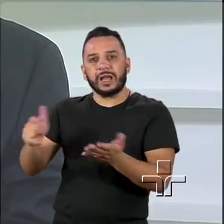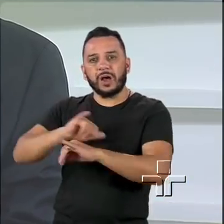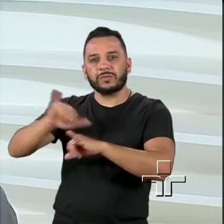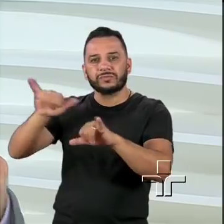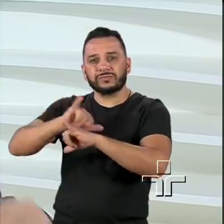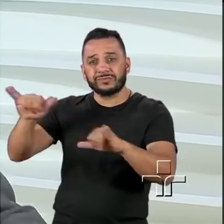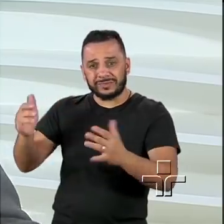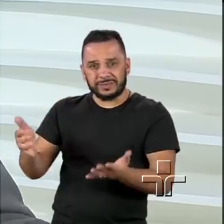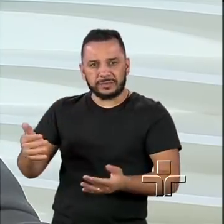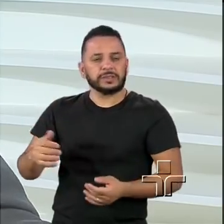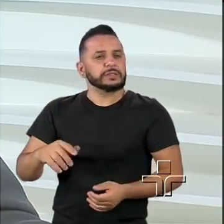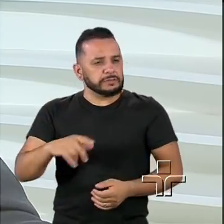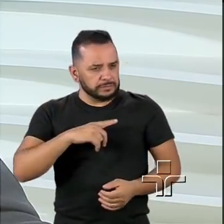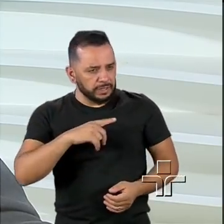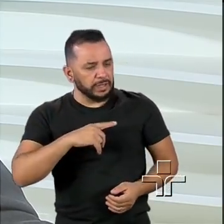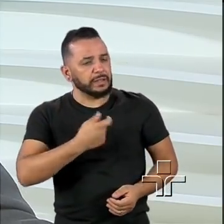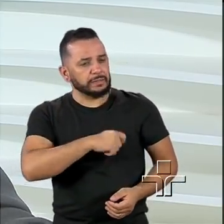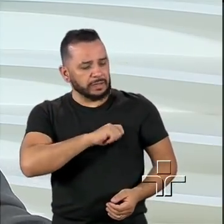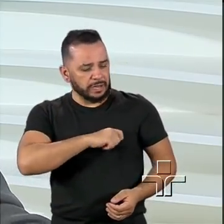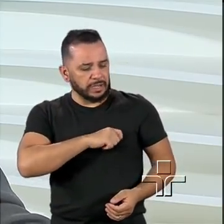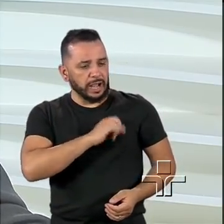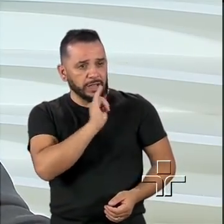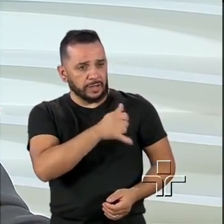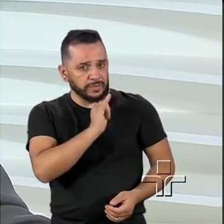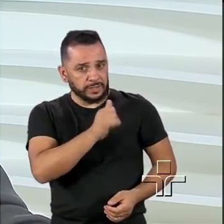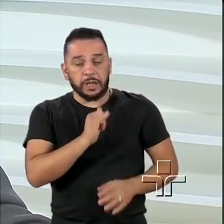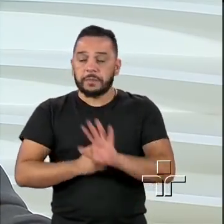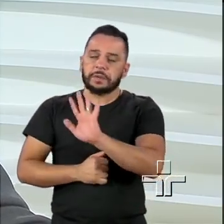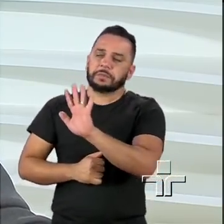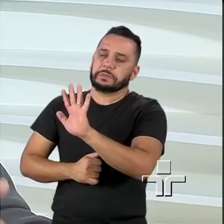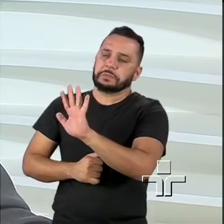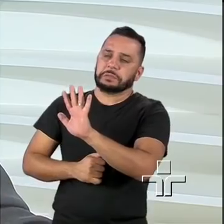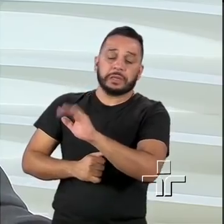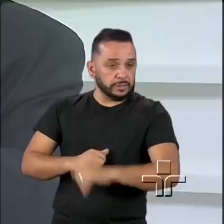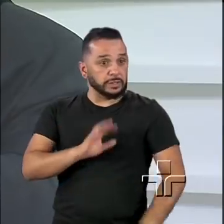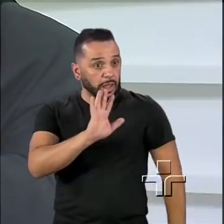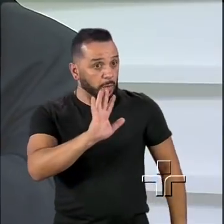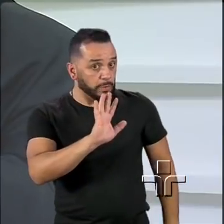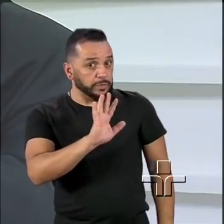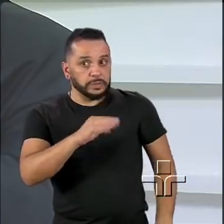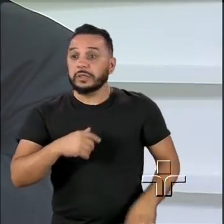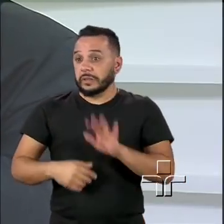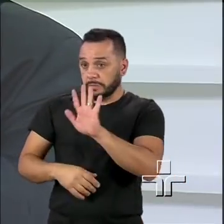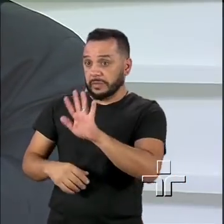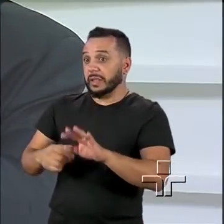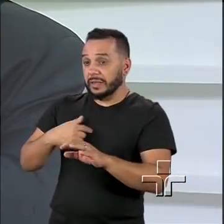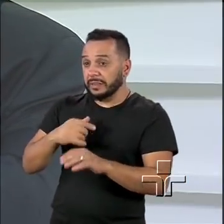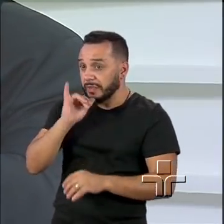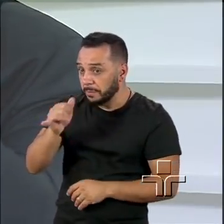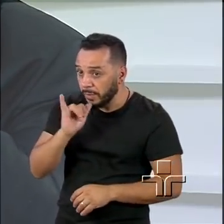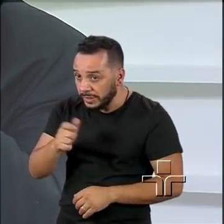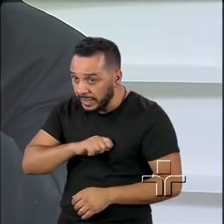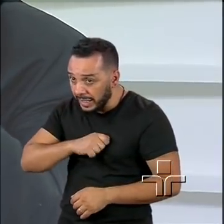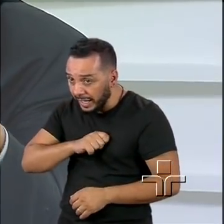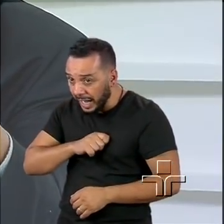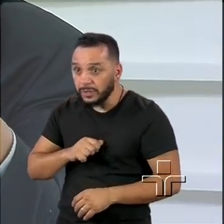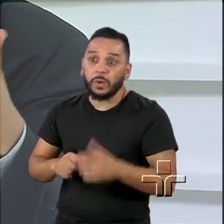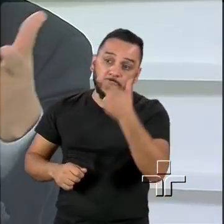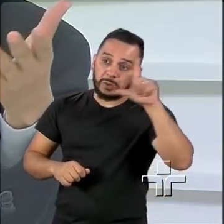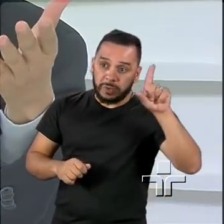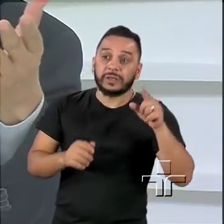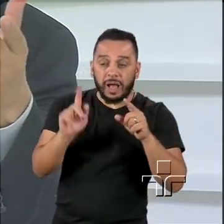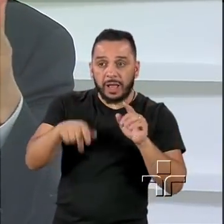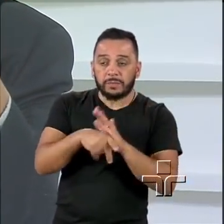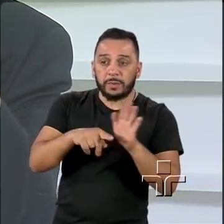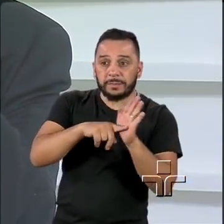que tem em depoimento de delegados é o seguinte, sabe por quê? Sabe por quê? Uma coisa é depoimento Rubens, de delegado, outra sabe coisa por são quê? os dados